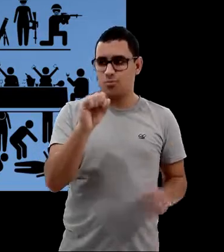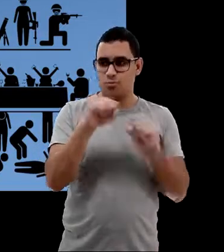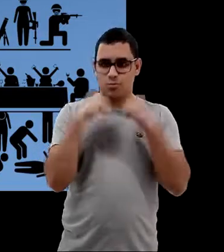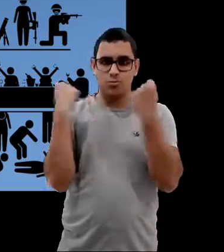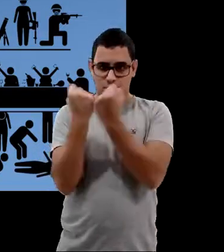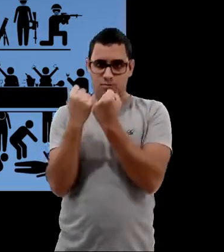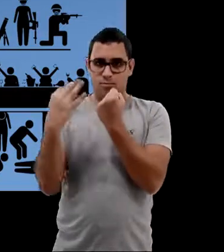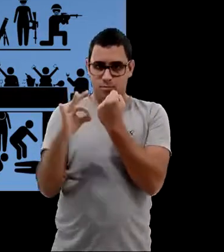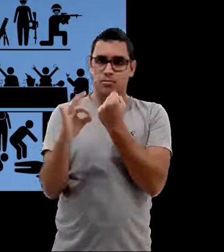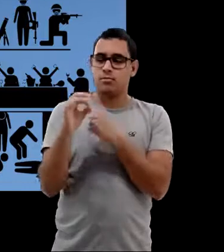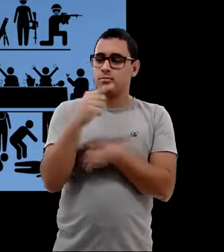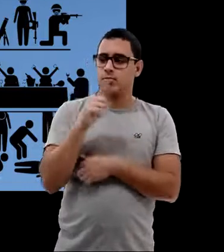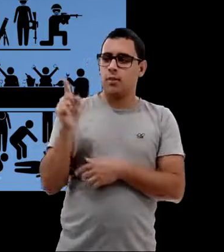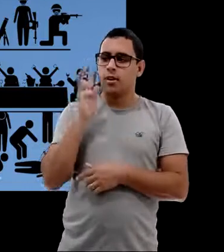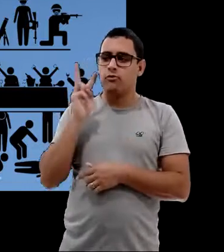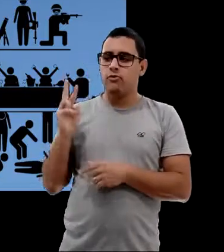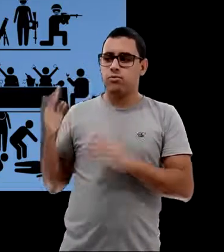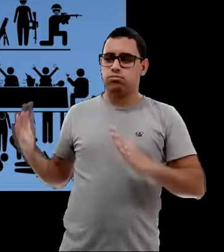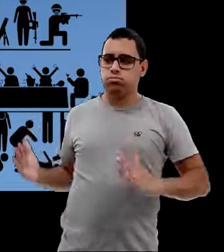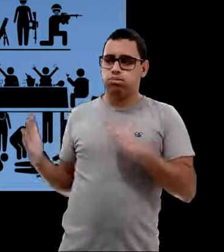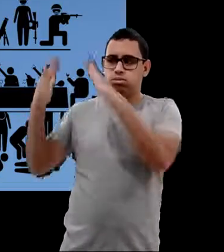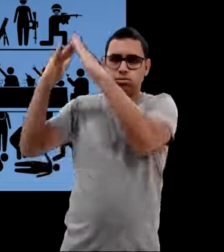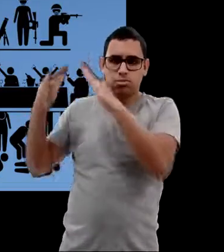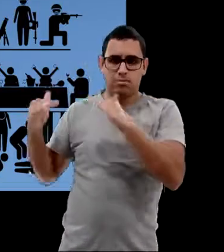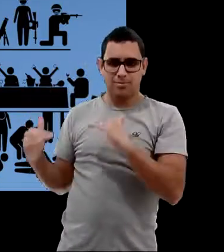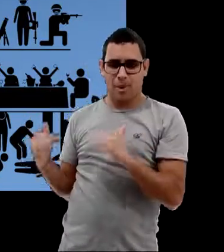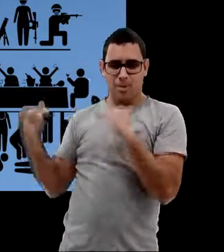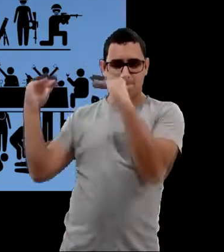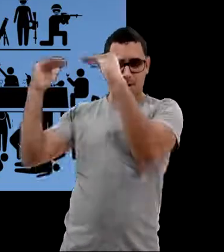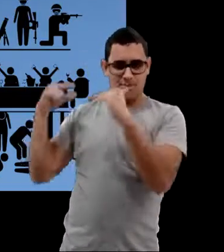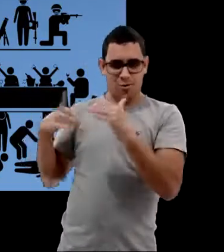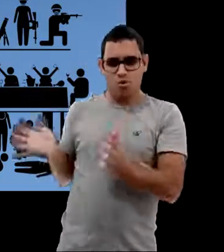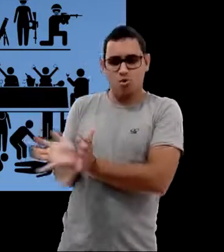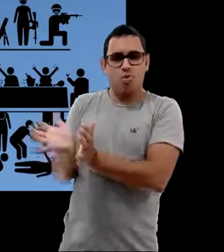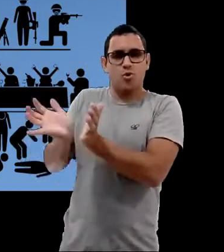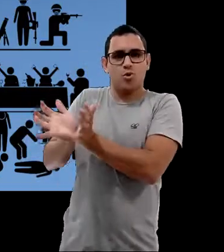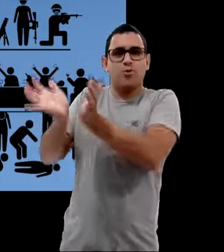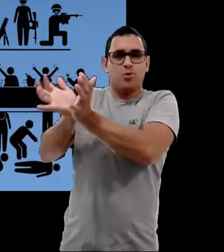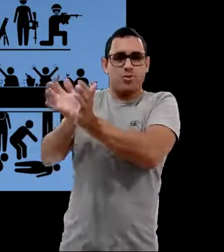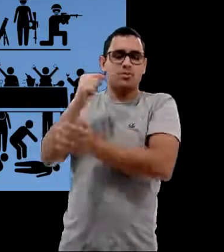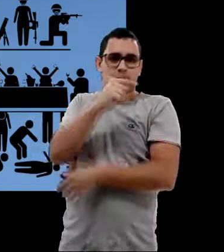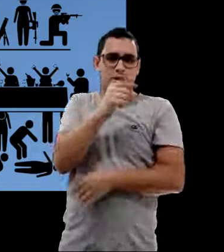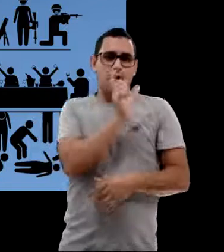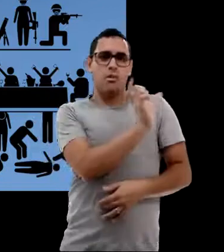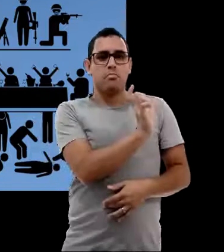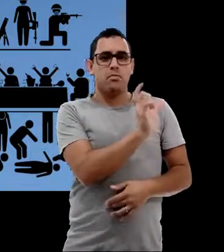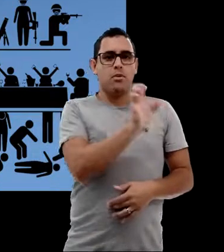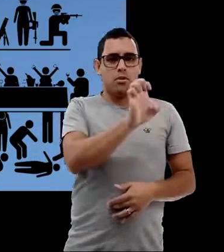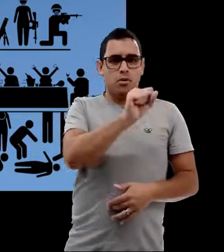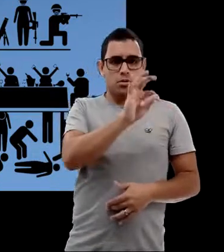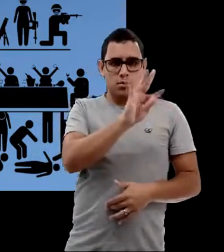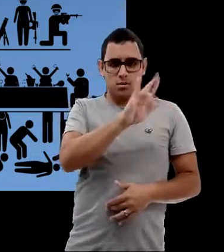que revela quem está na base de uma sociedade. Essa base está